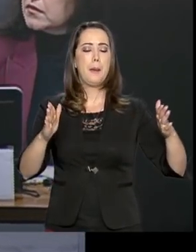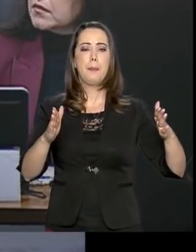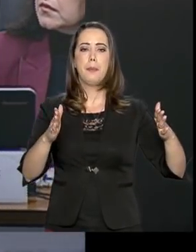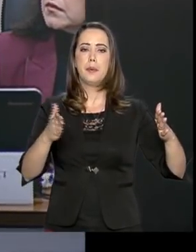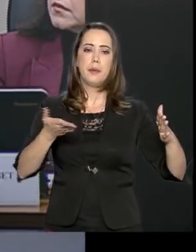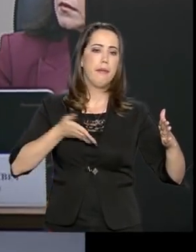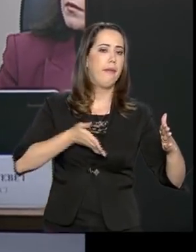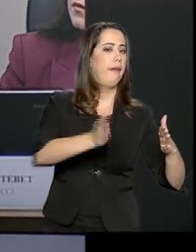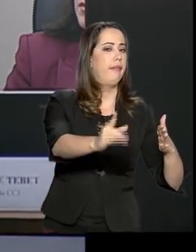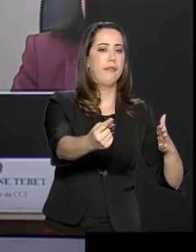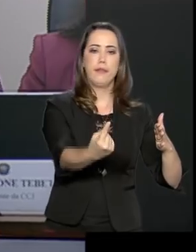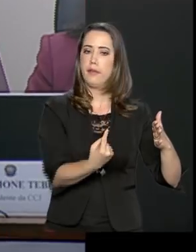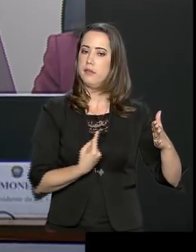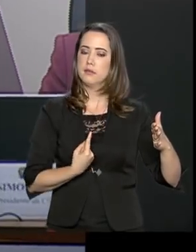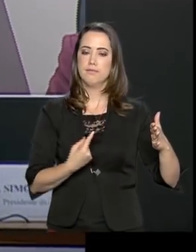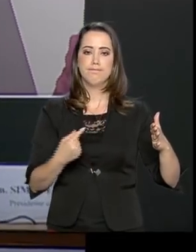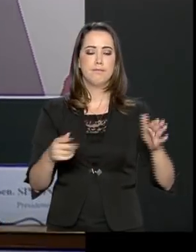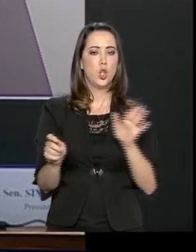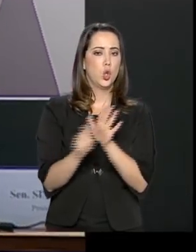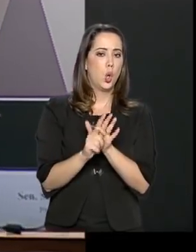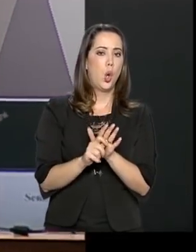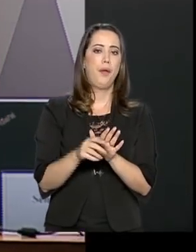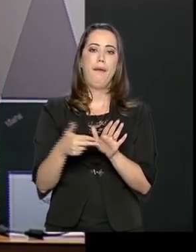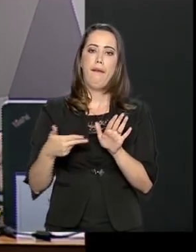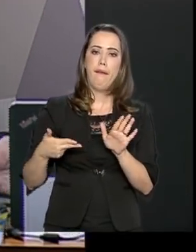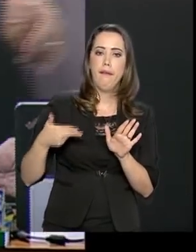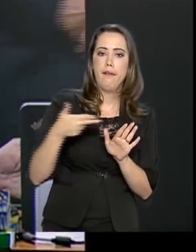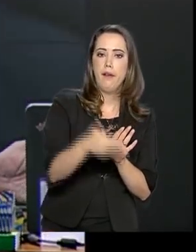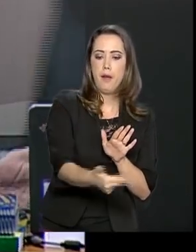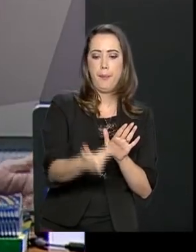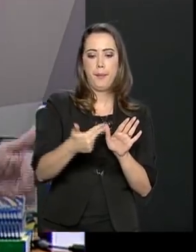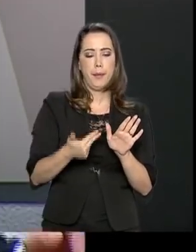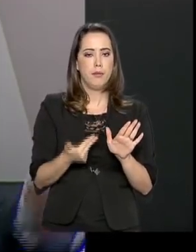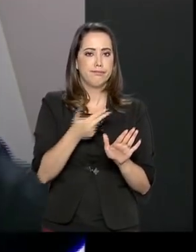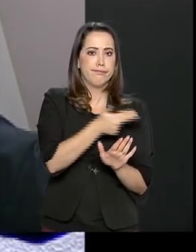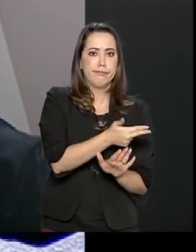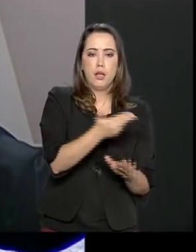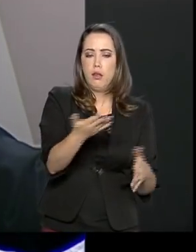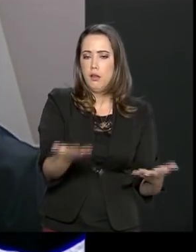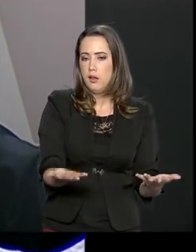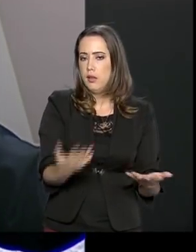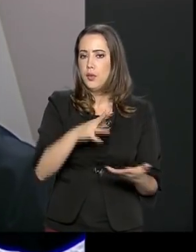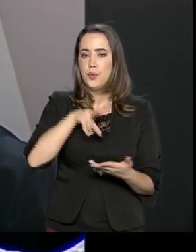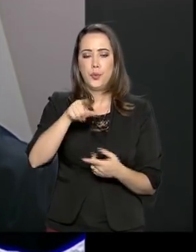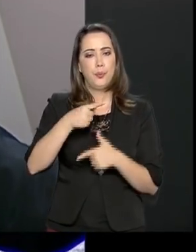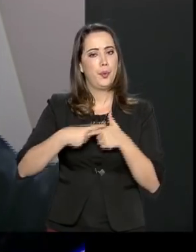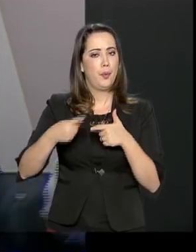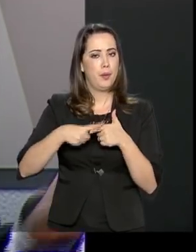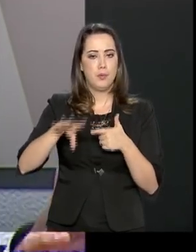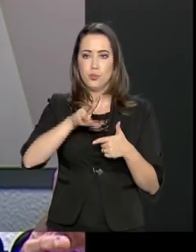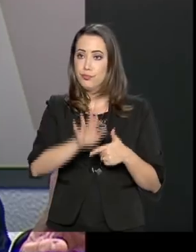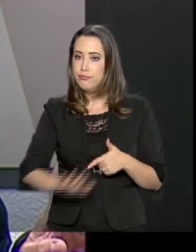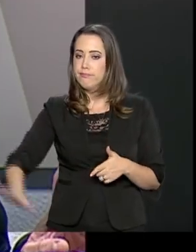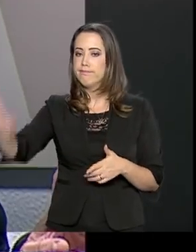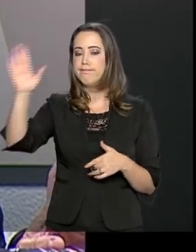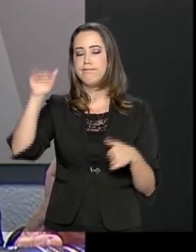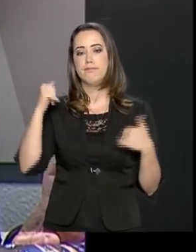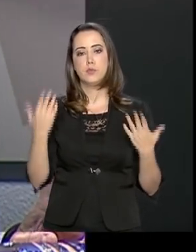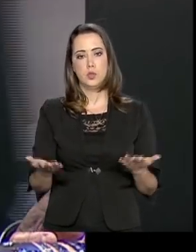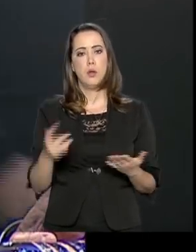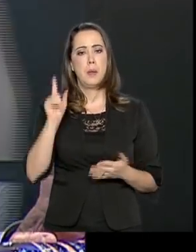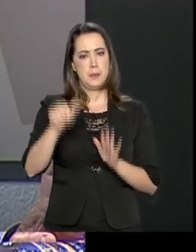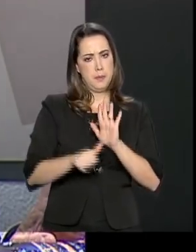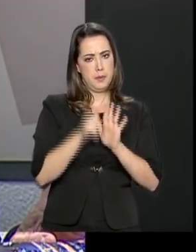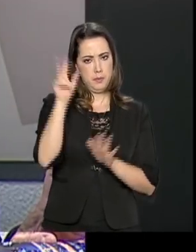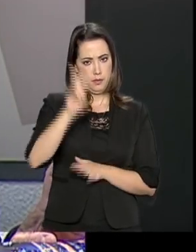para drogas, armas e contrabando, que, no fundo, atinge praticamente todo o país. Esse é o projeto piloto. Sendo o projeto piloto